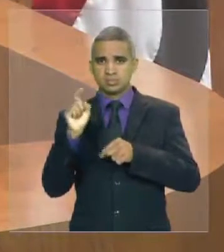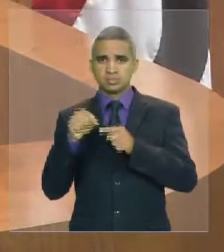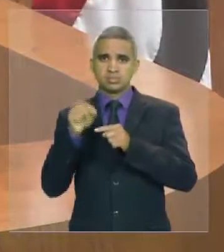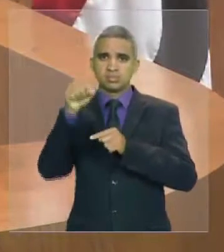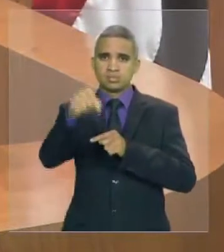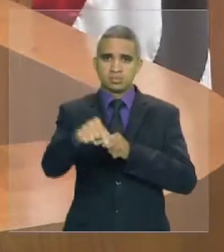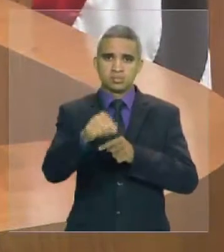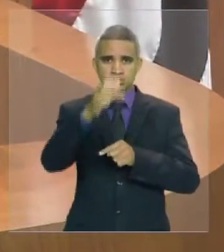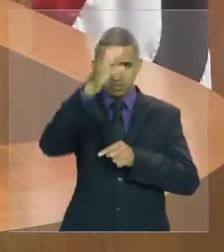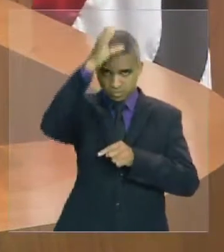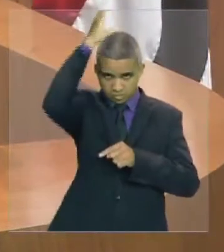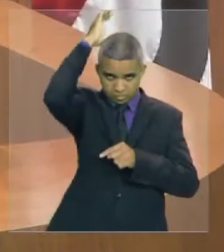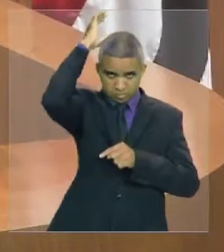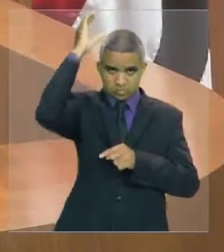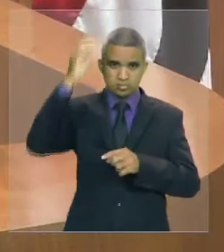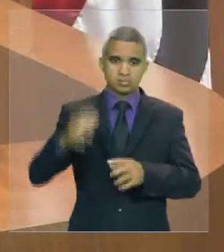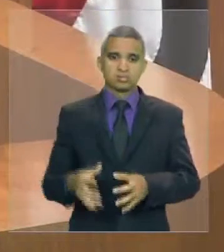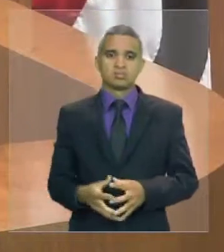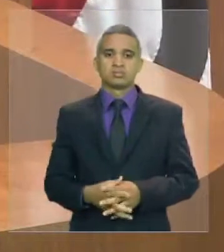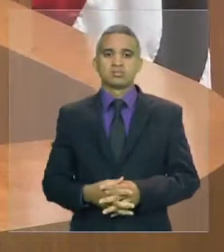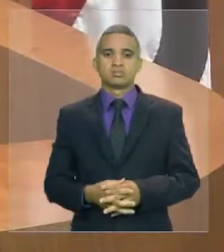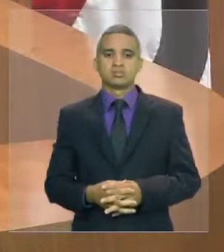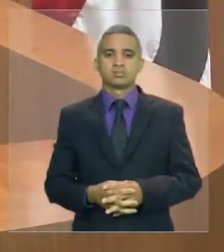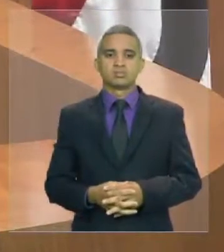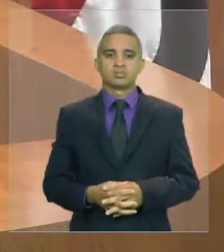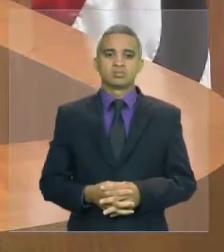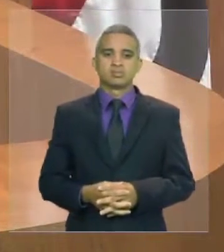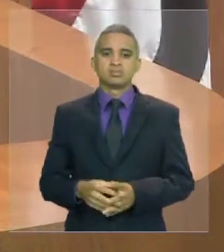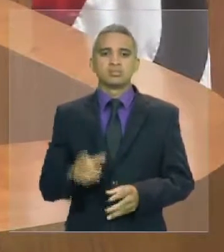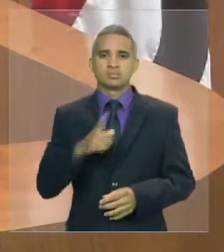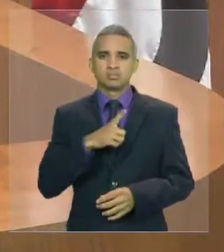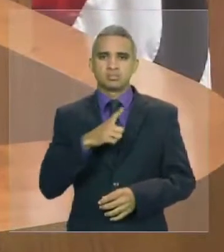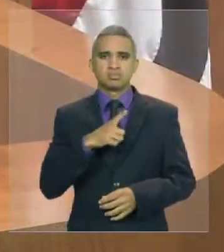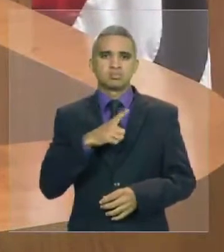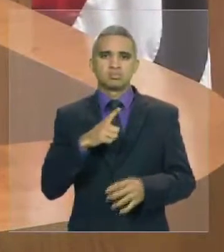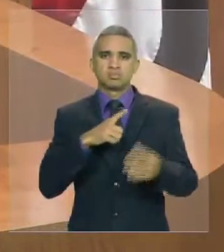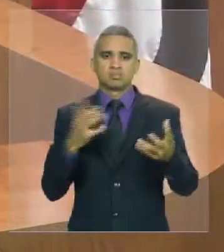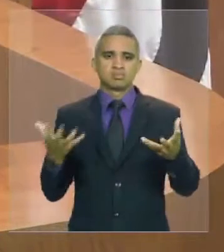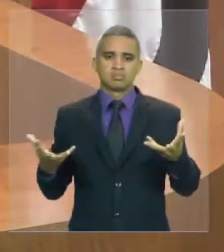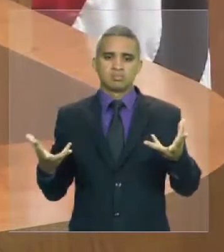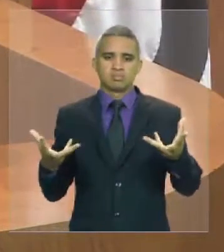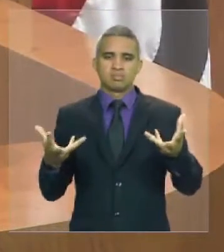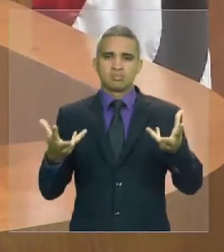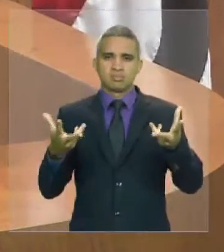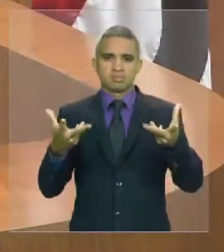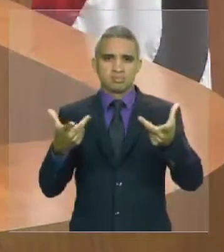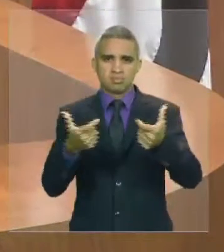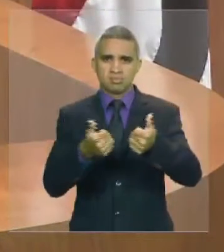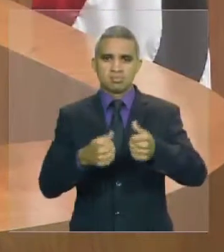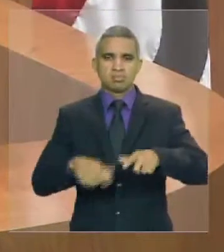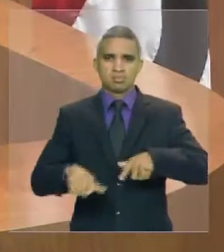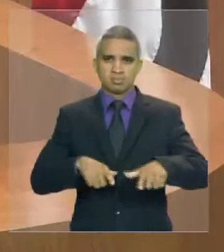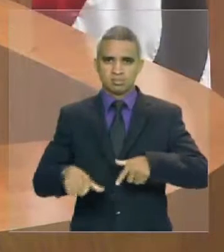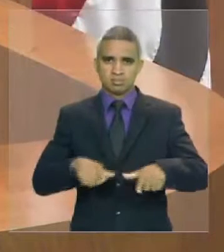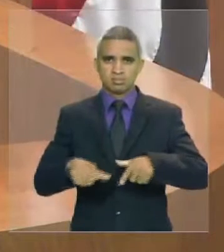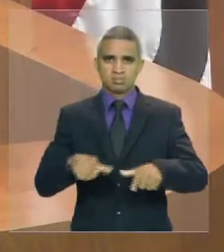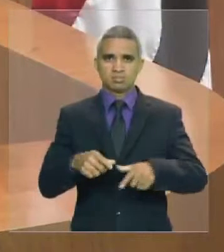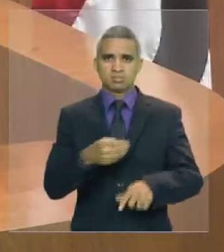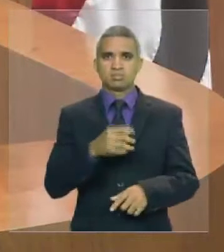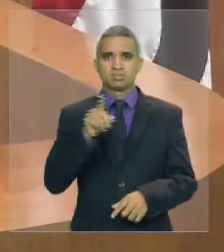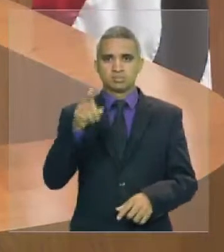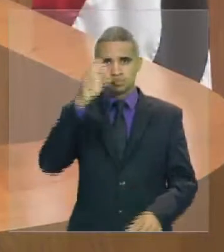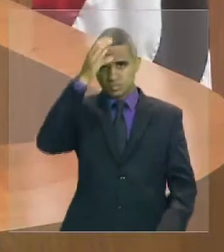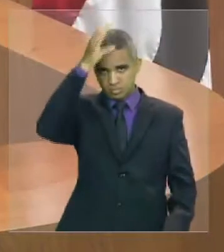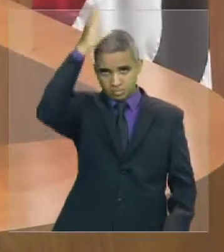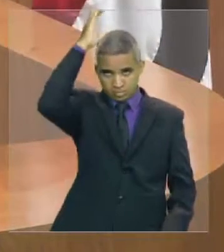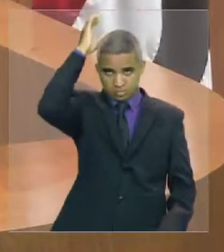Cidadão vai atender. Vai ser uma grande obra que o governador vai fazer ali em Chapadinha. E nós vamos estar presentes, se Deus